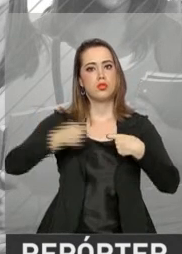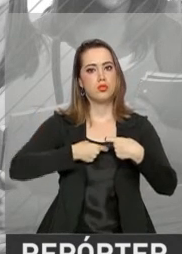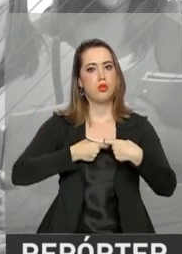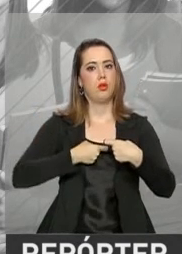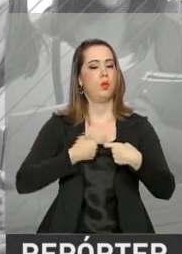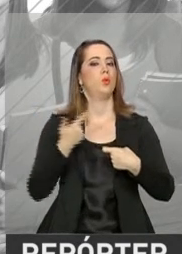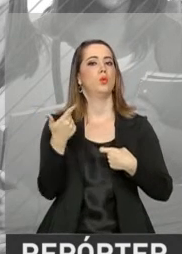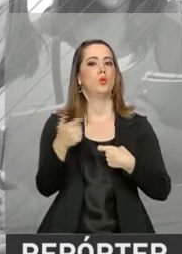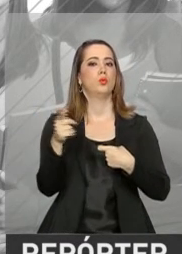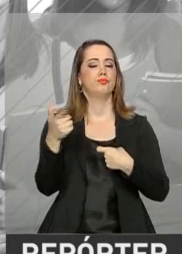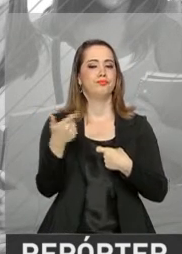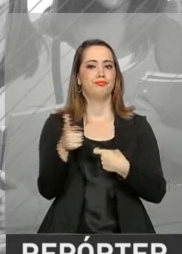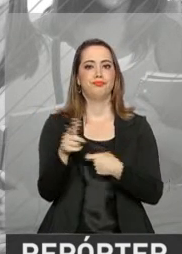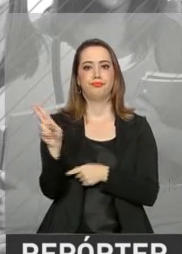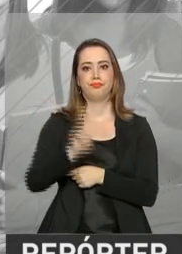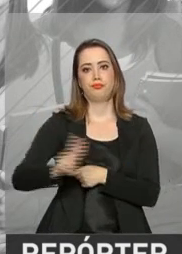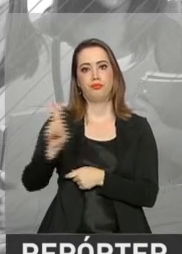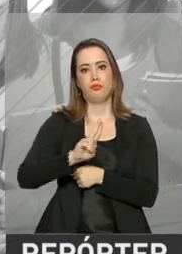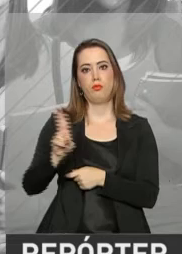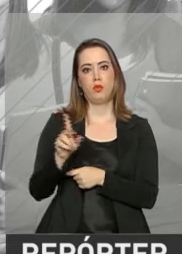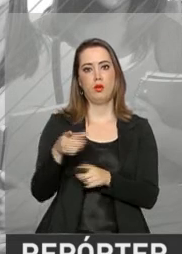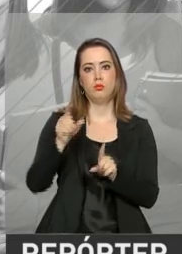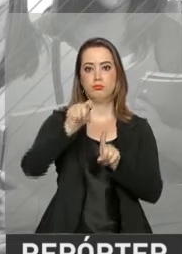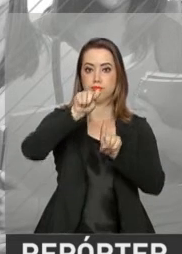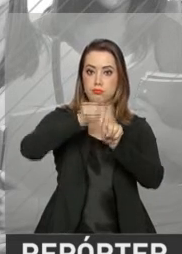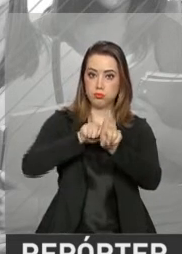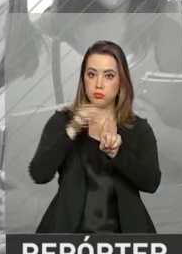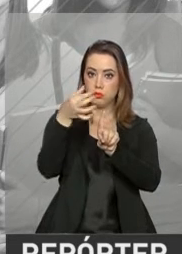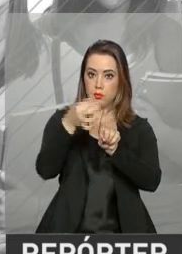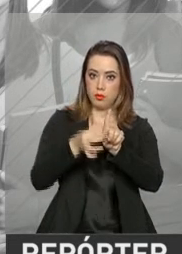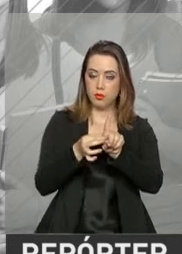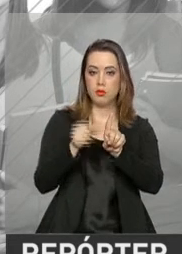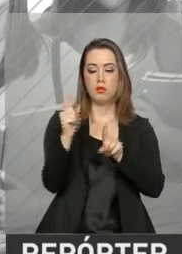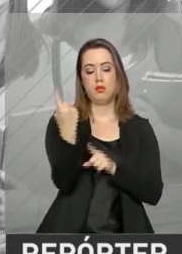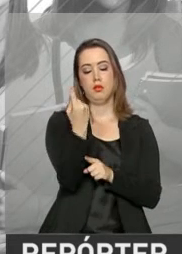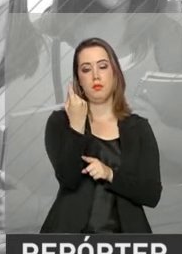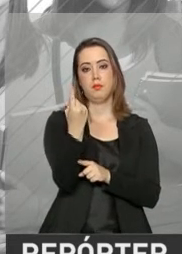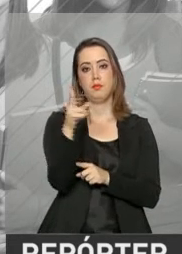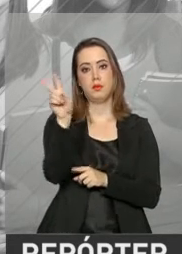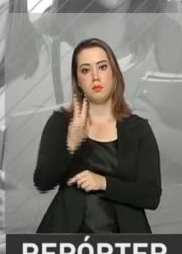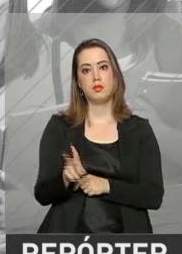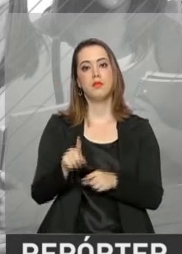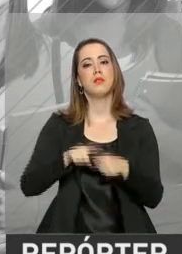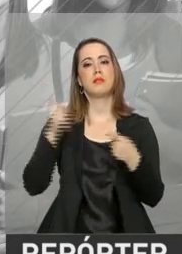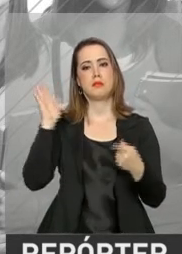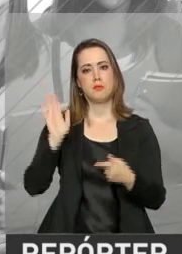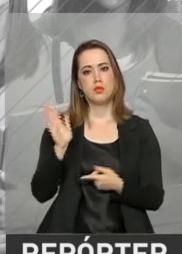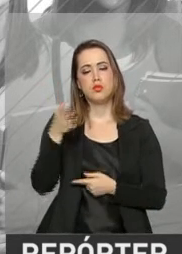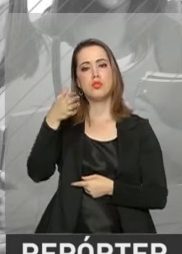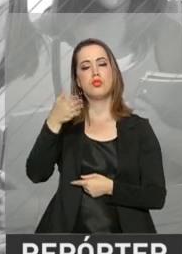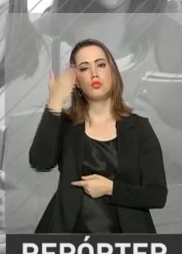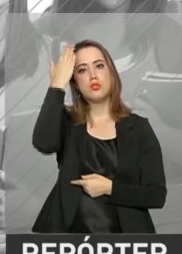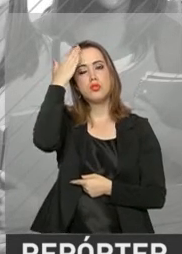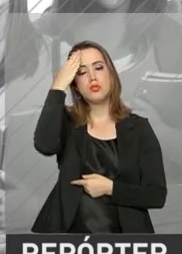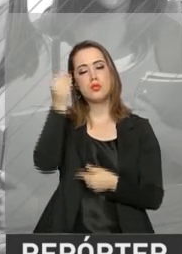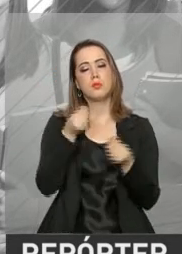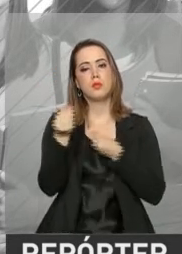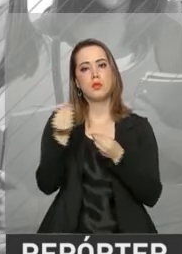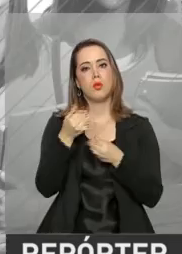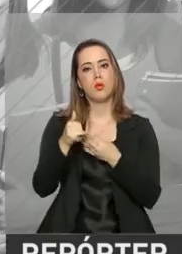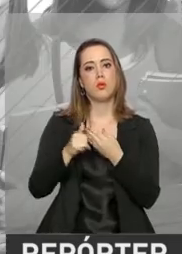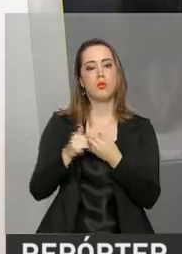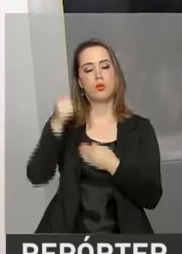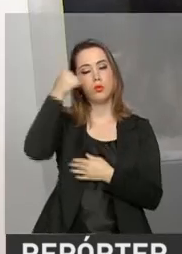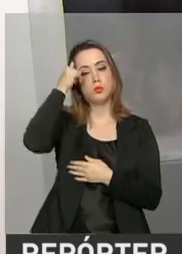usaram preservativo na primeira vez apesar de 80% afirmaram ter recebido informações sobre contracepção na